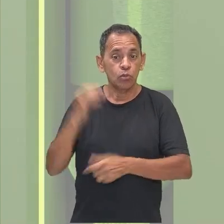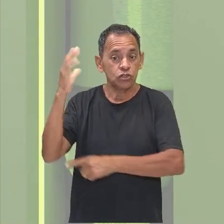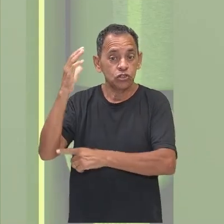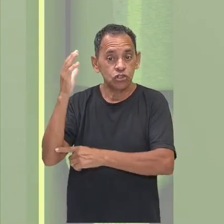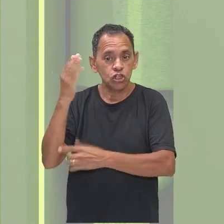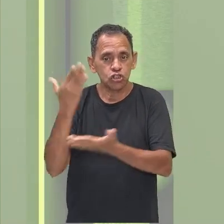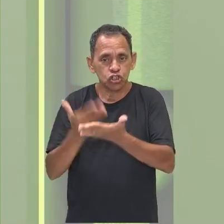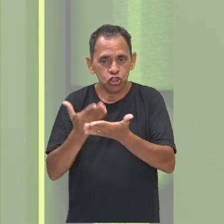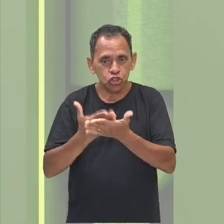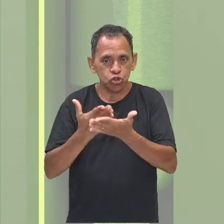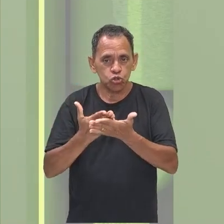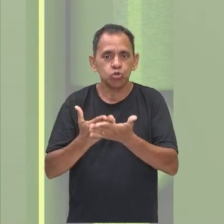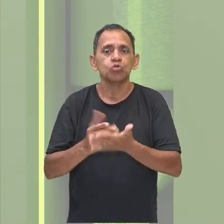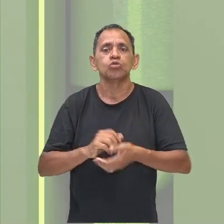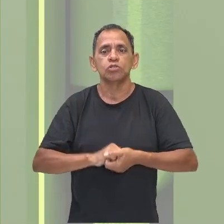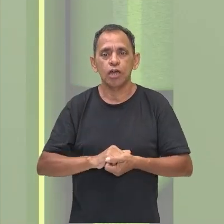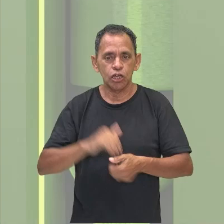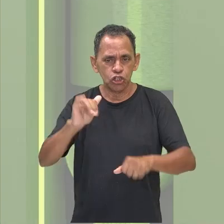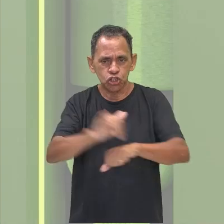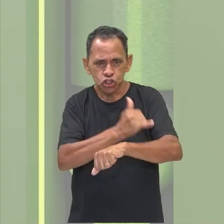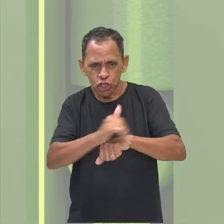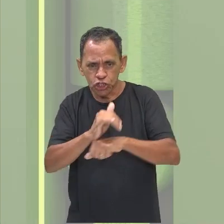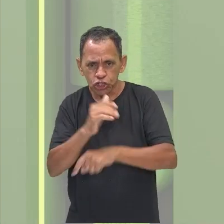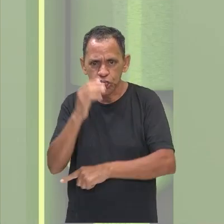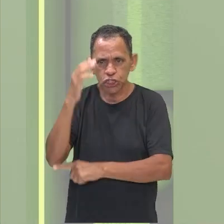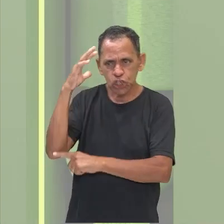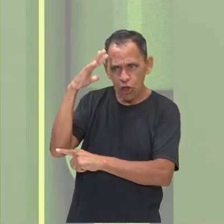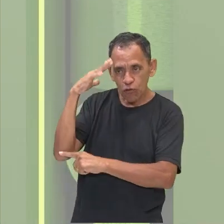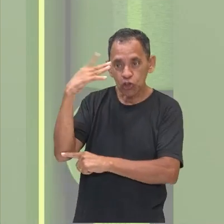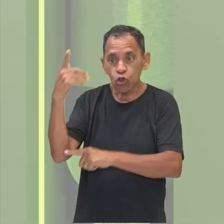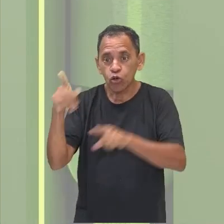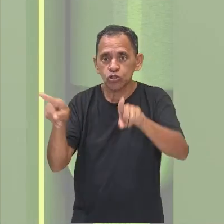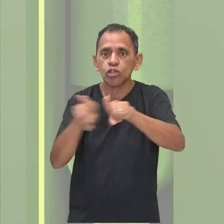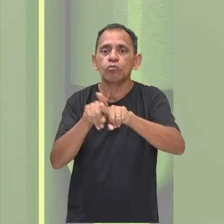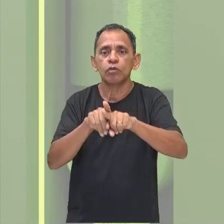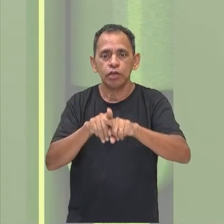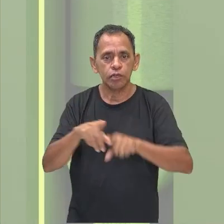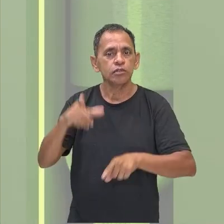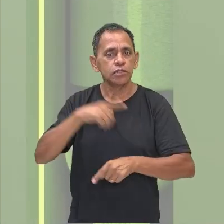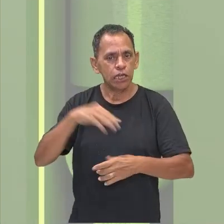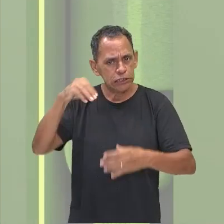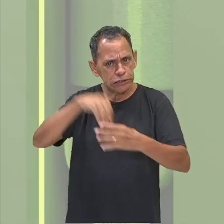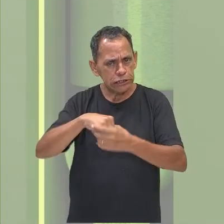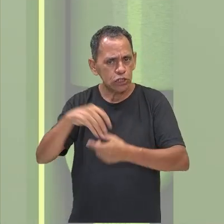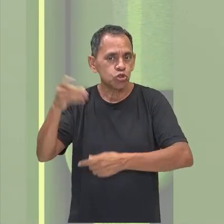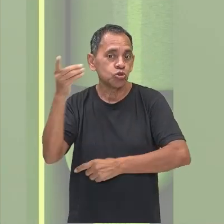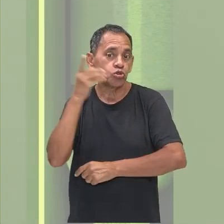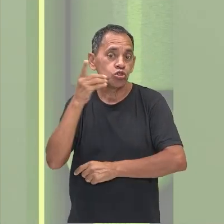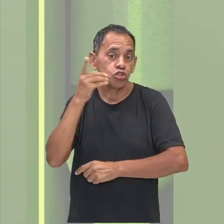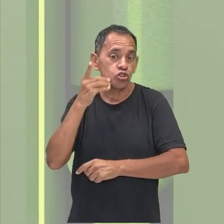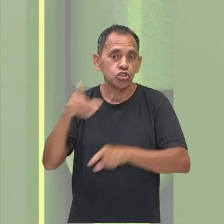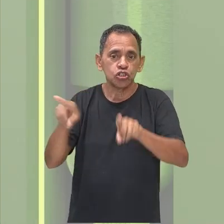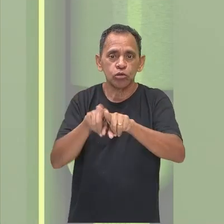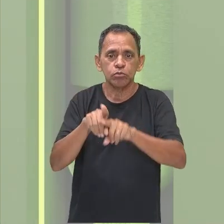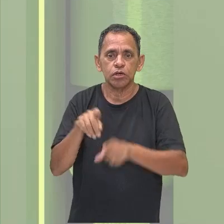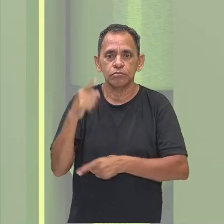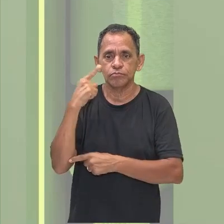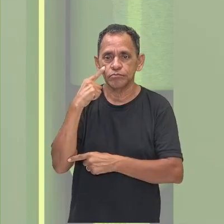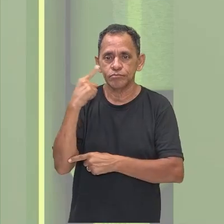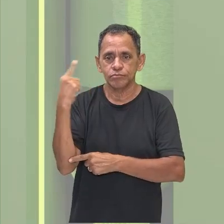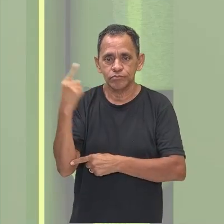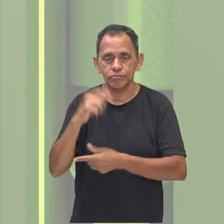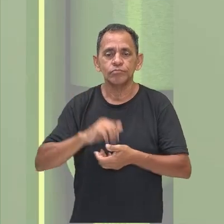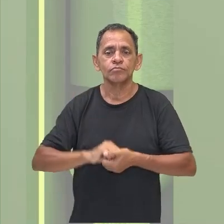fenômenos fenômenos esses que estão presentes no nosso cotidiano fenômenos como a formação